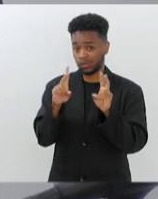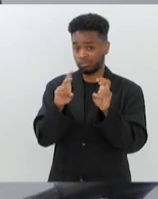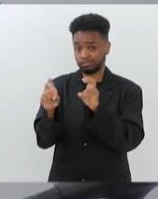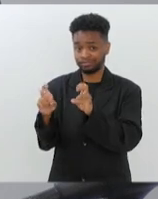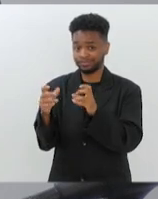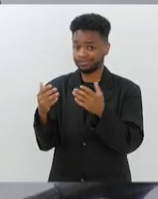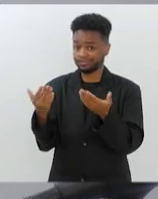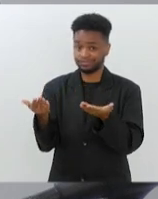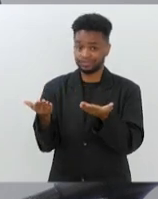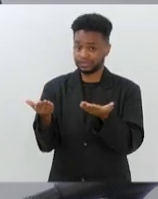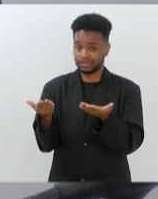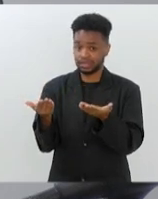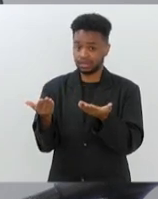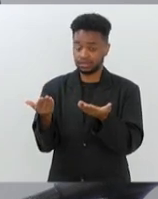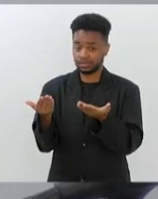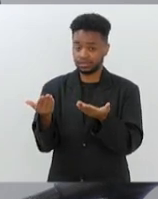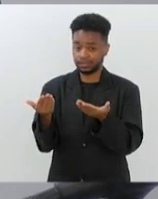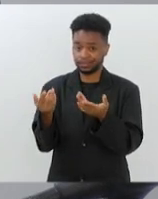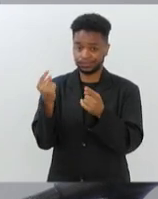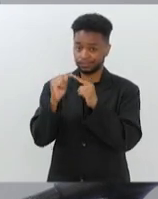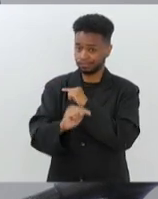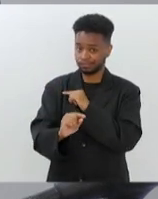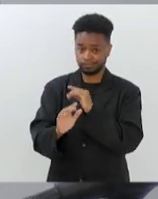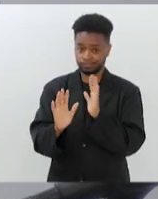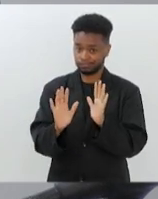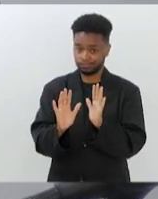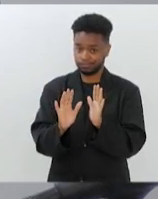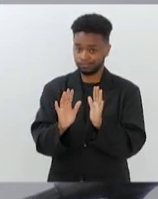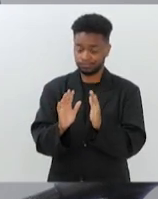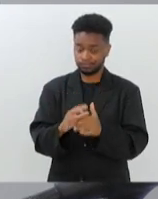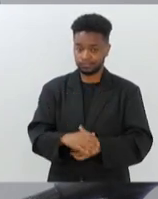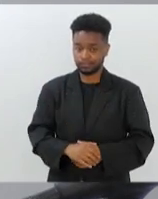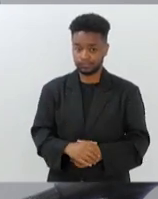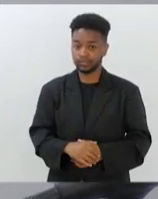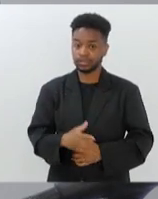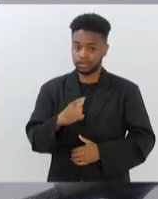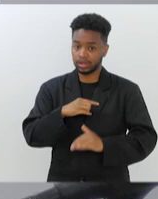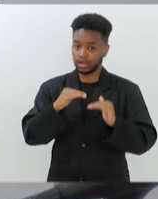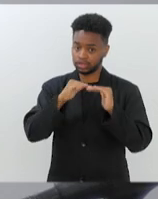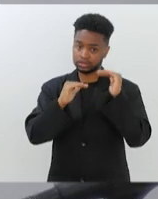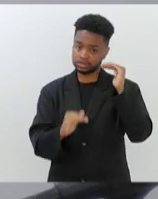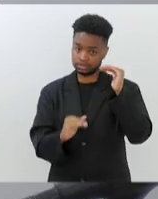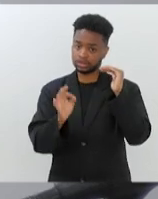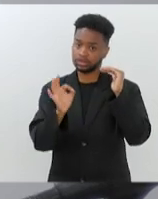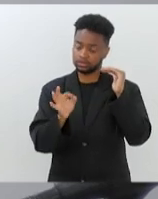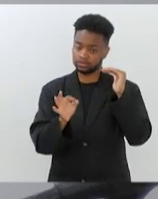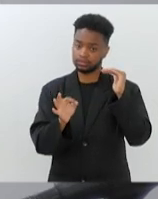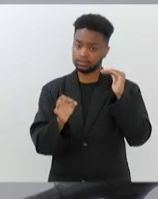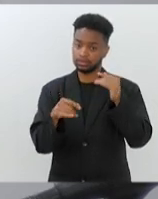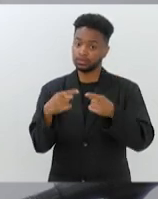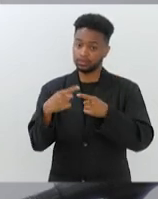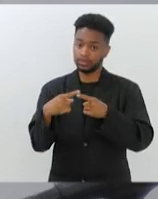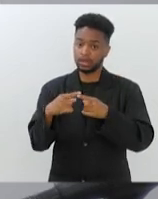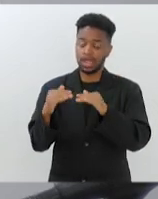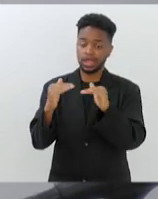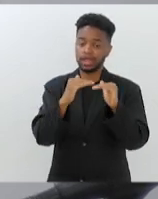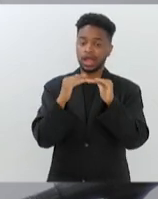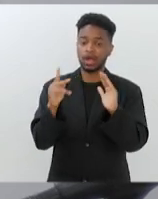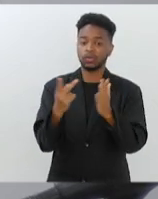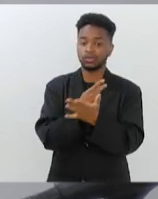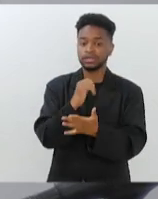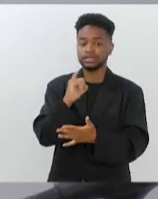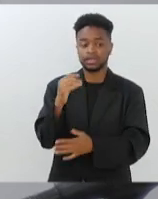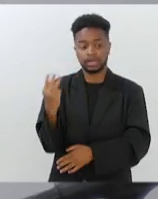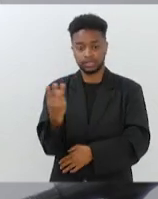não não não é não é fática existe um desequilíbrio o equilíbrio se dará a partir do momento que as Demais